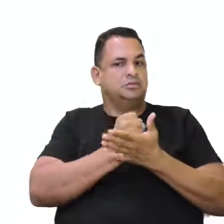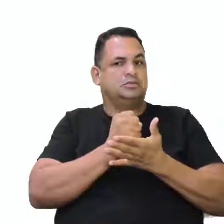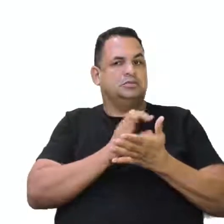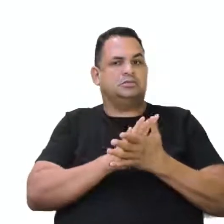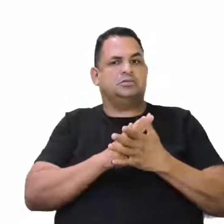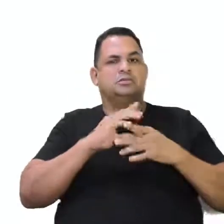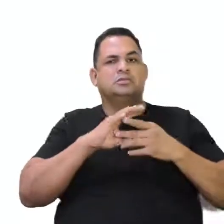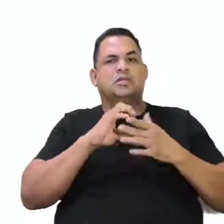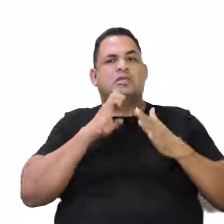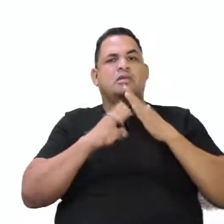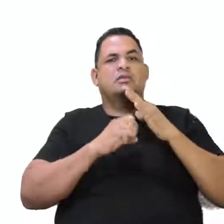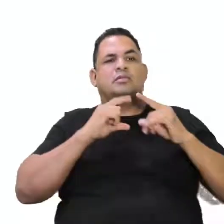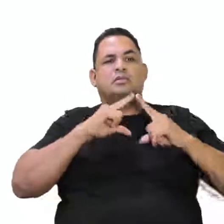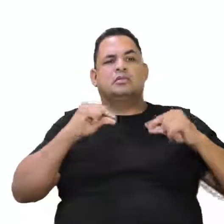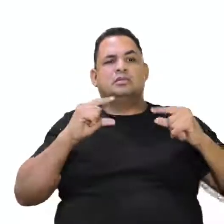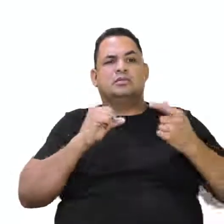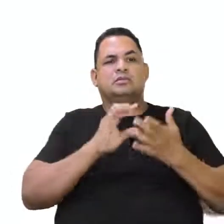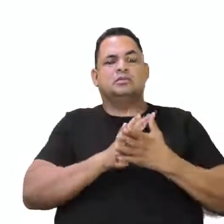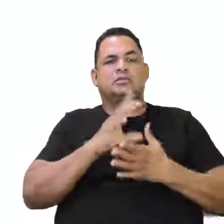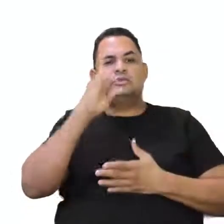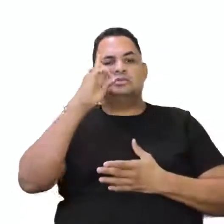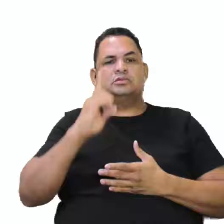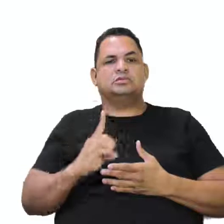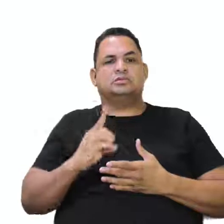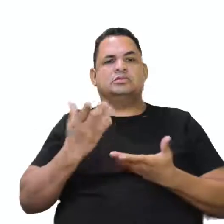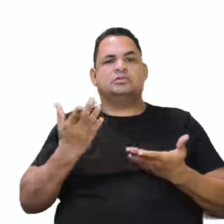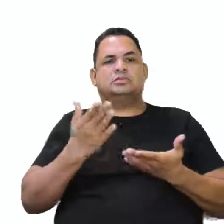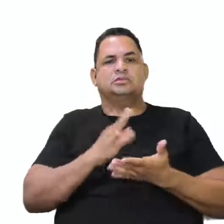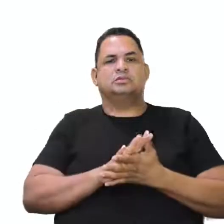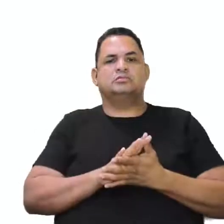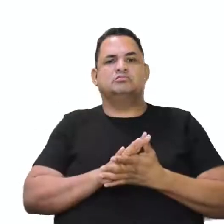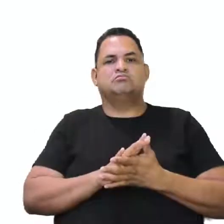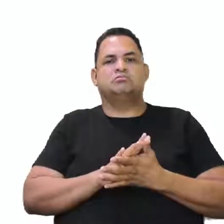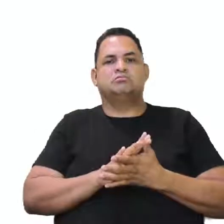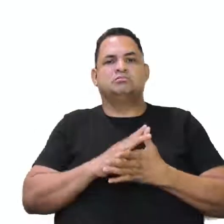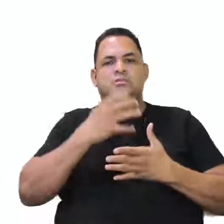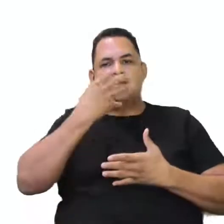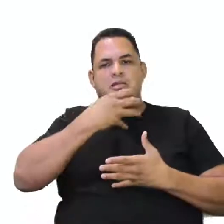mundiais sobre a fruta e seus derivados. Cupuaçu tem aqui? Não tem, gente?